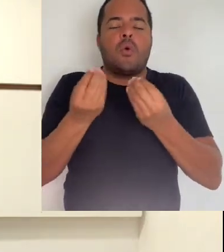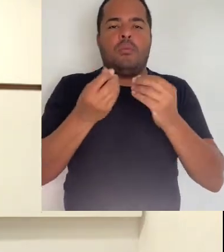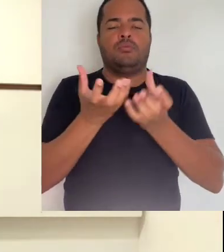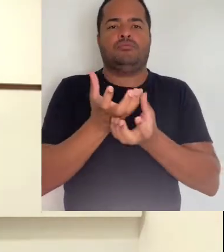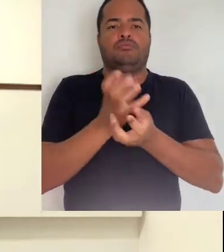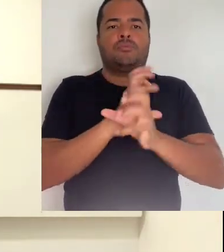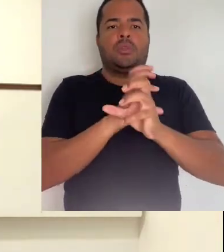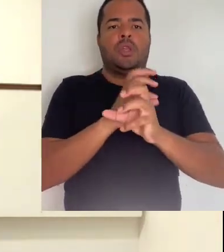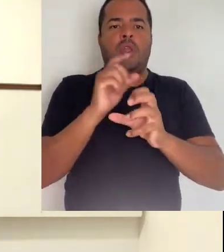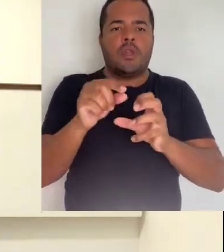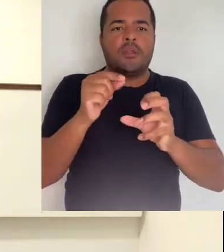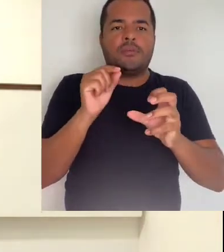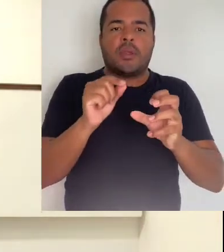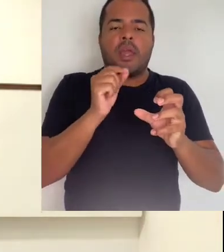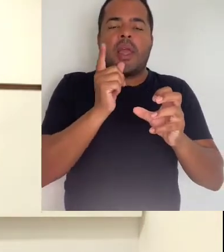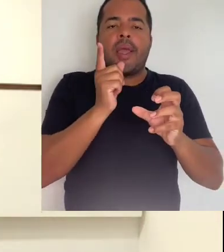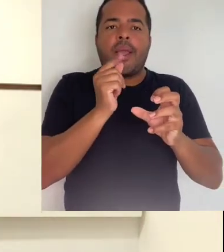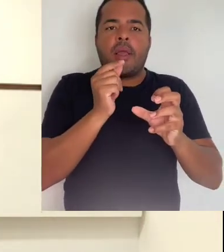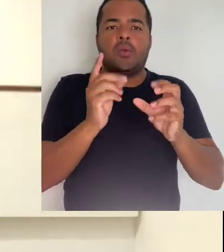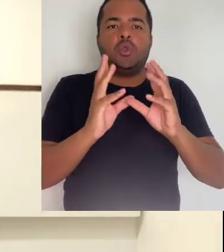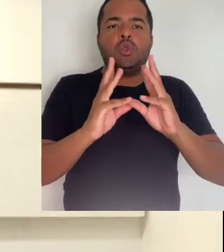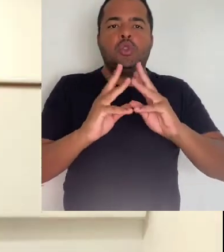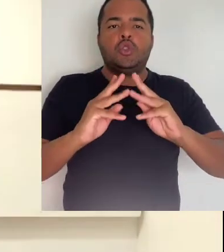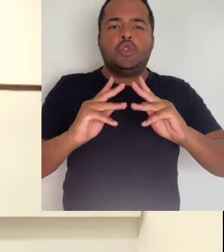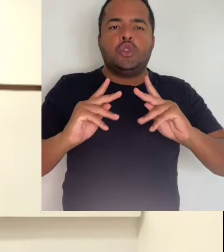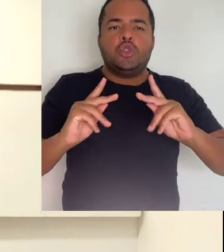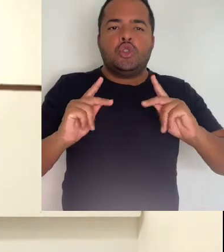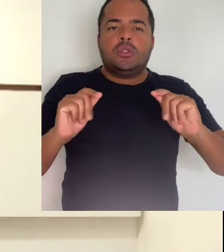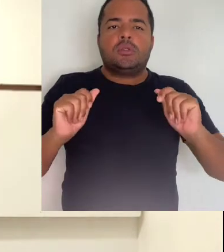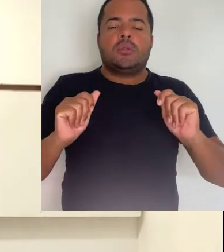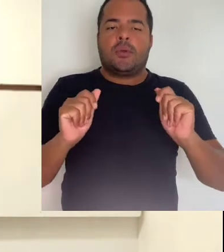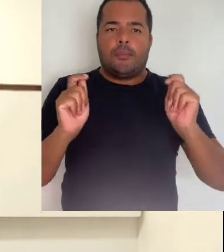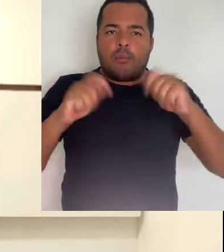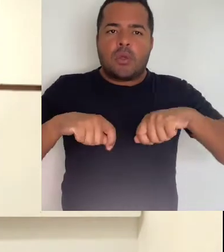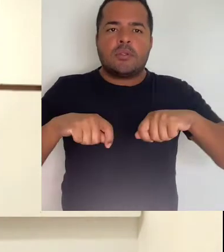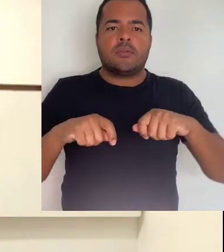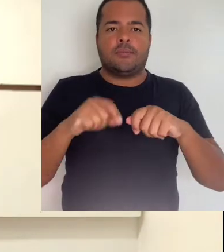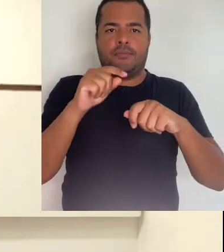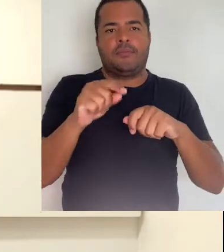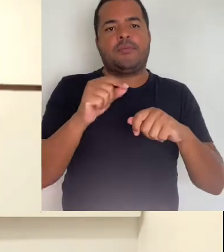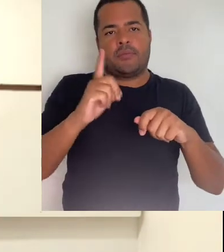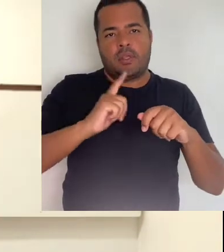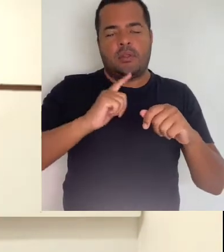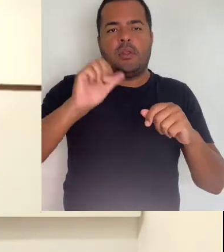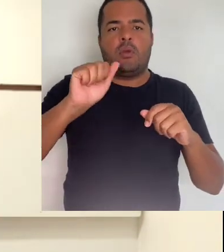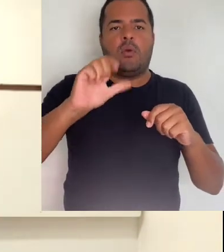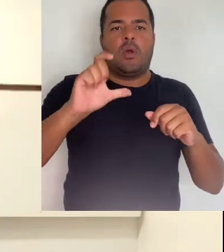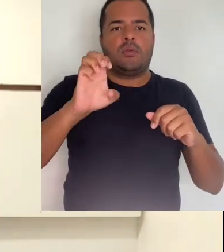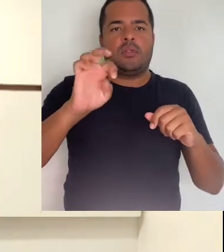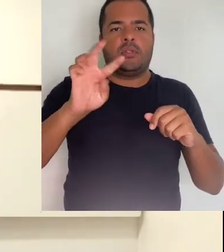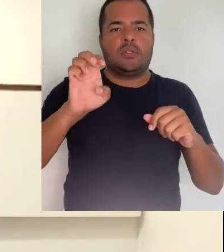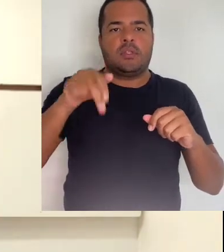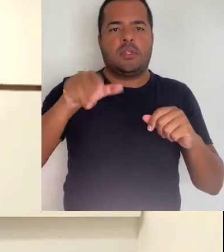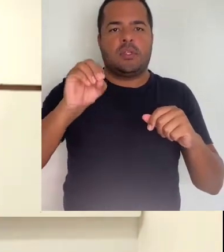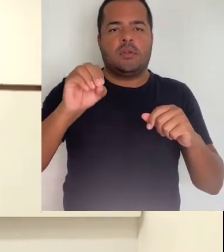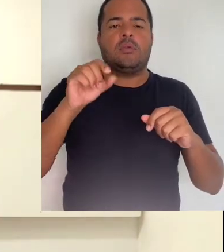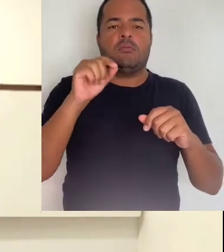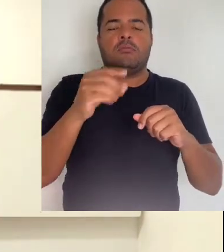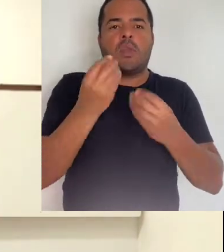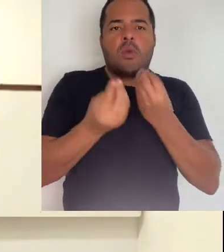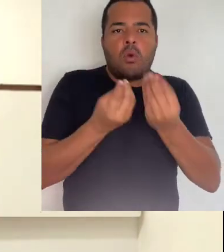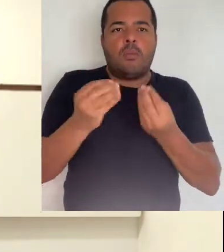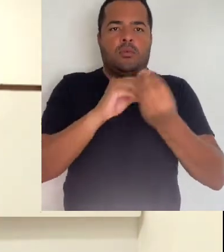A gente seca essa fase orgânica, ao qual nós temos o